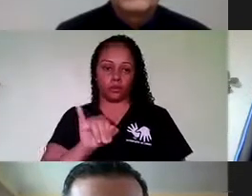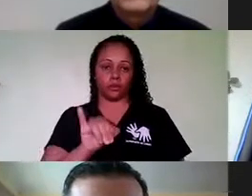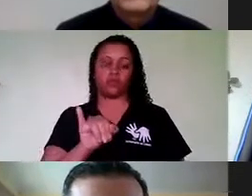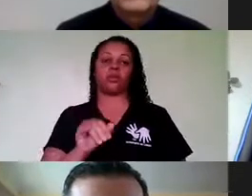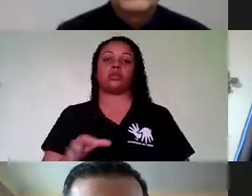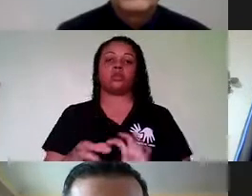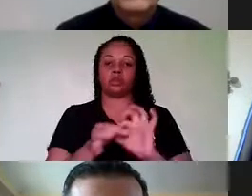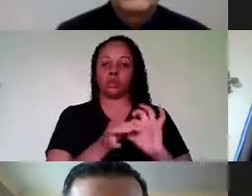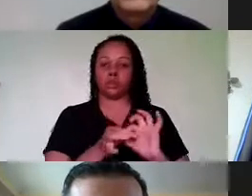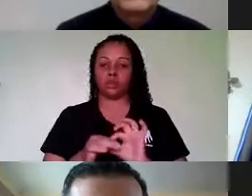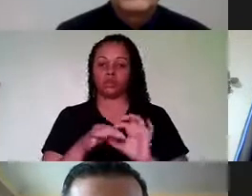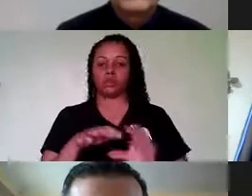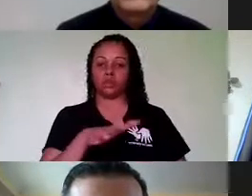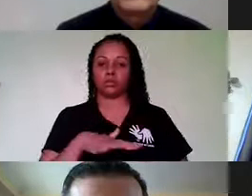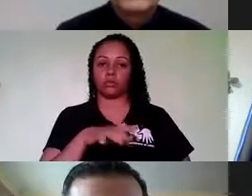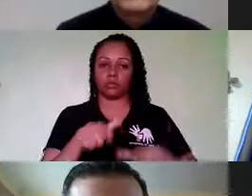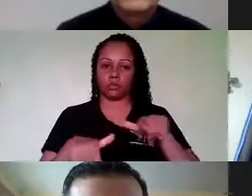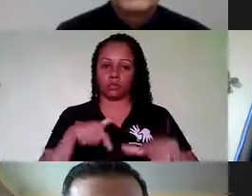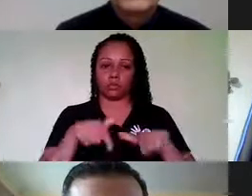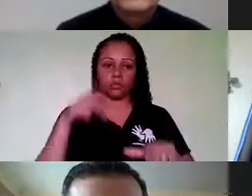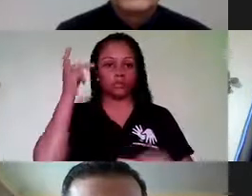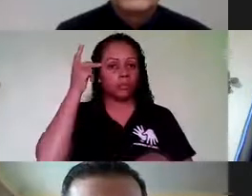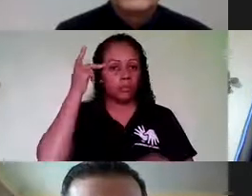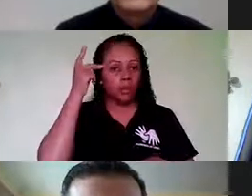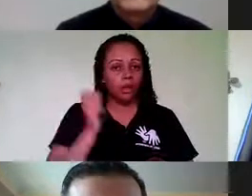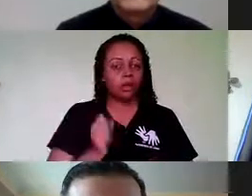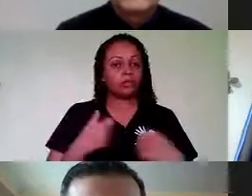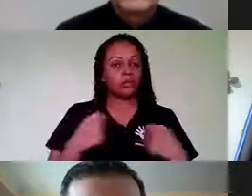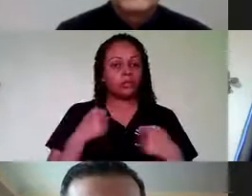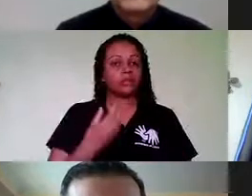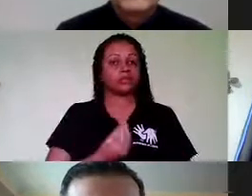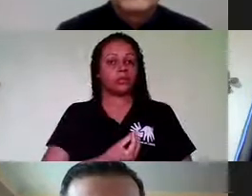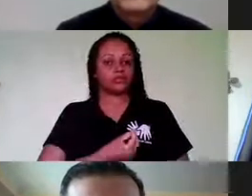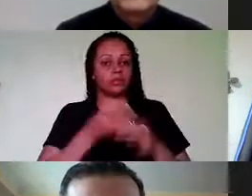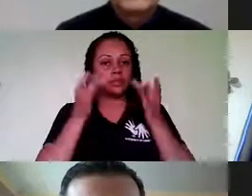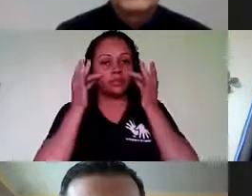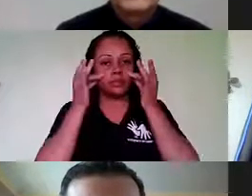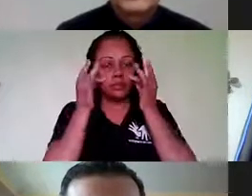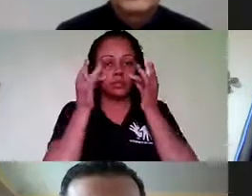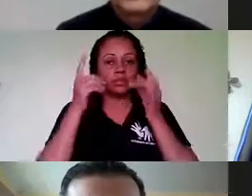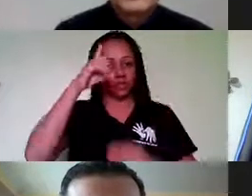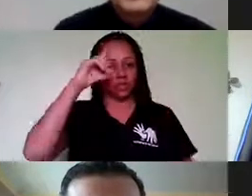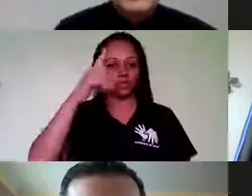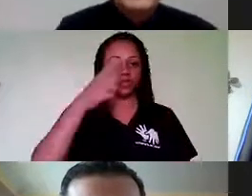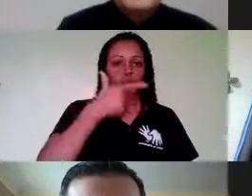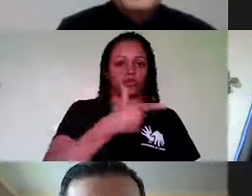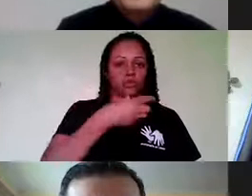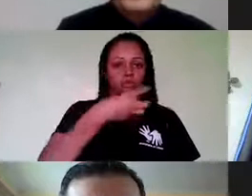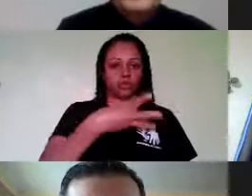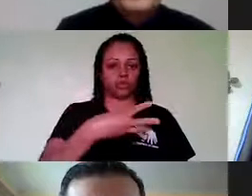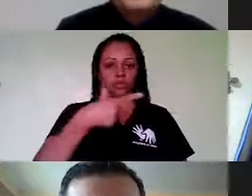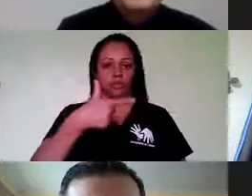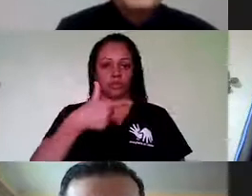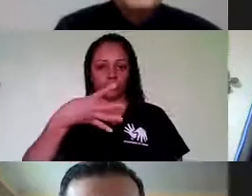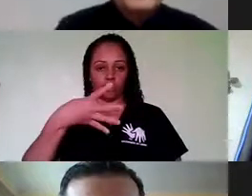presente nesse evento do dia 23 de 24, né? Só para registrar.